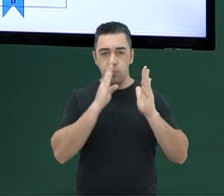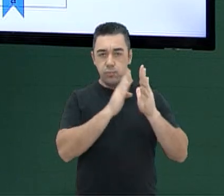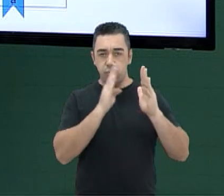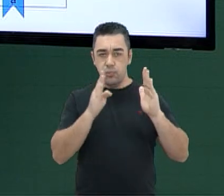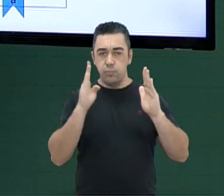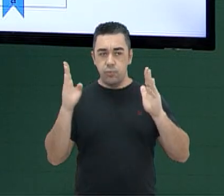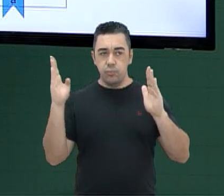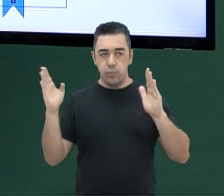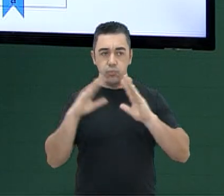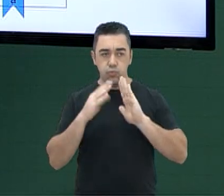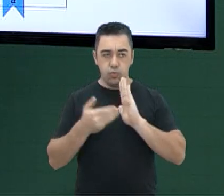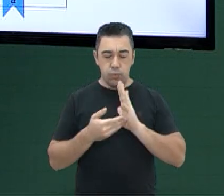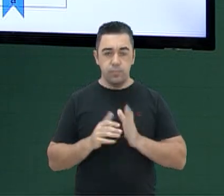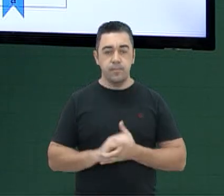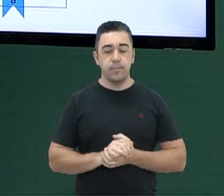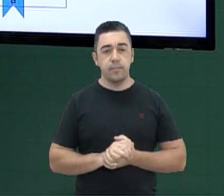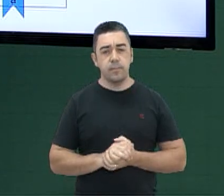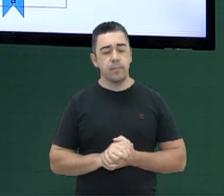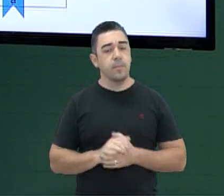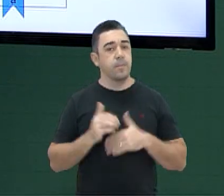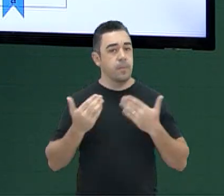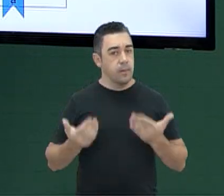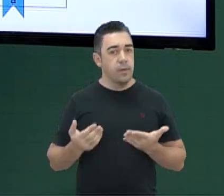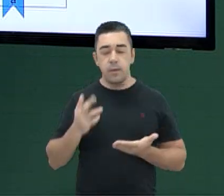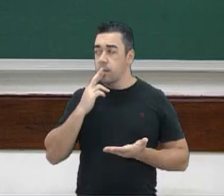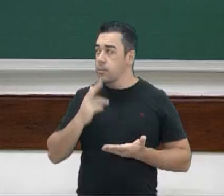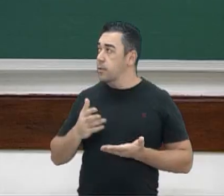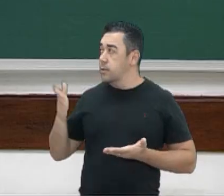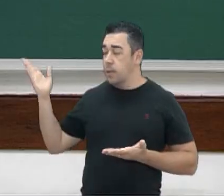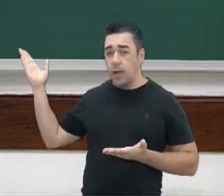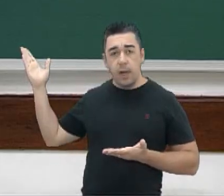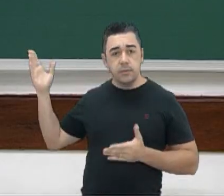exemplo aqui, o porta-aviões. Então,